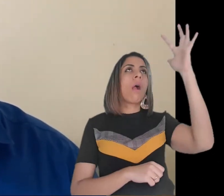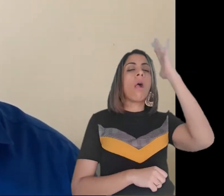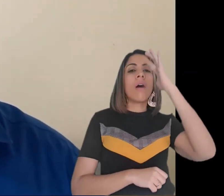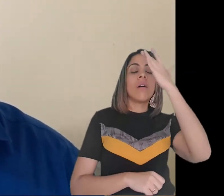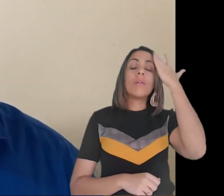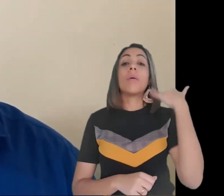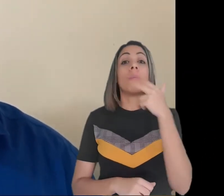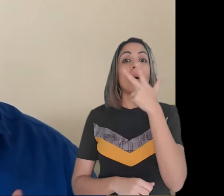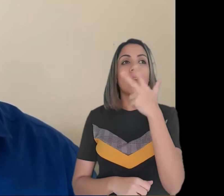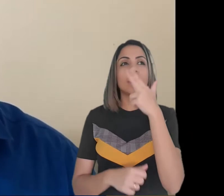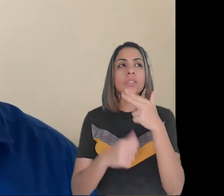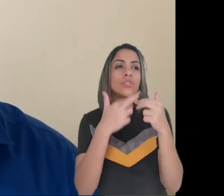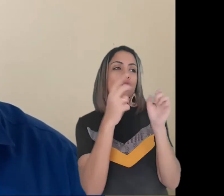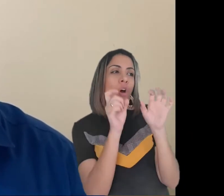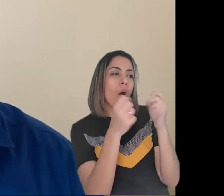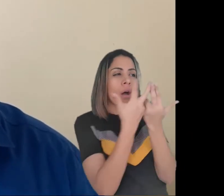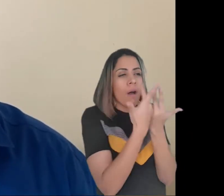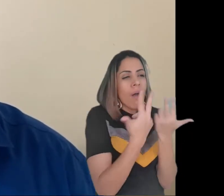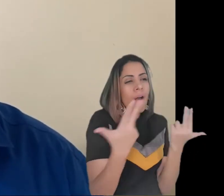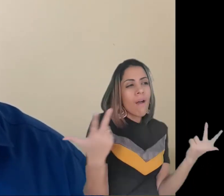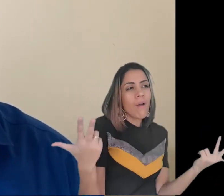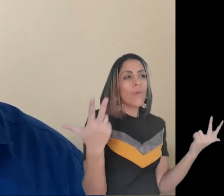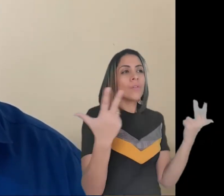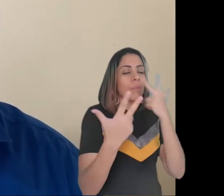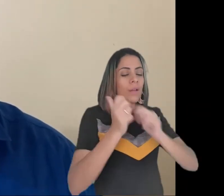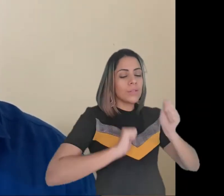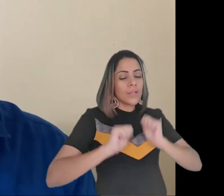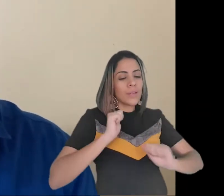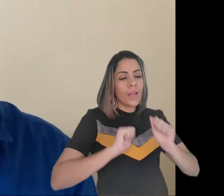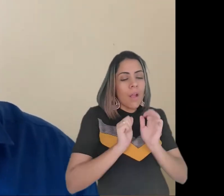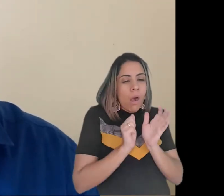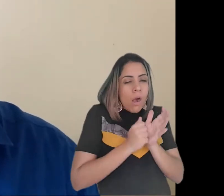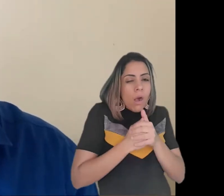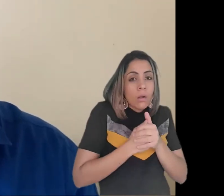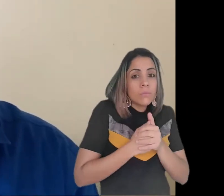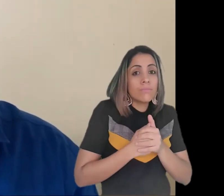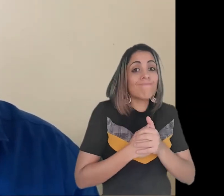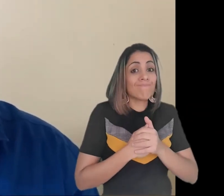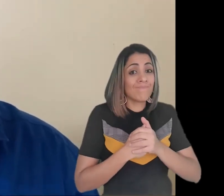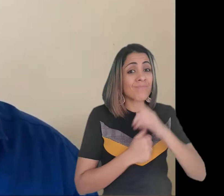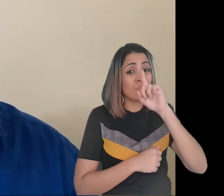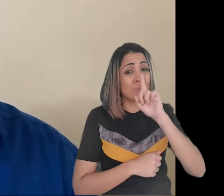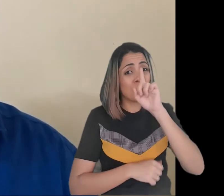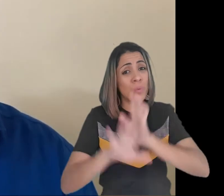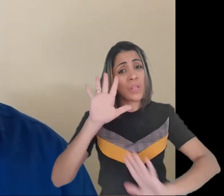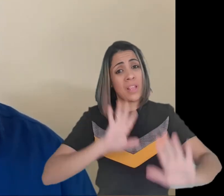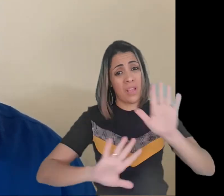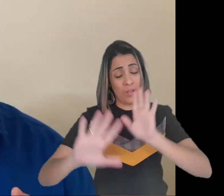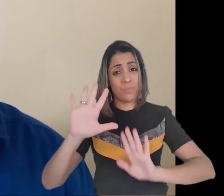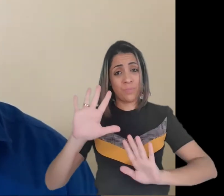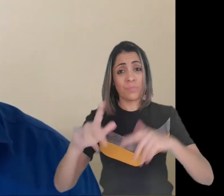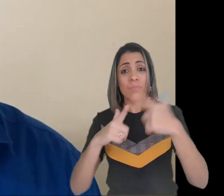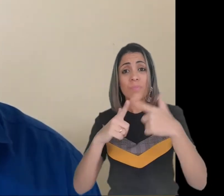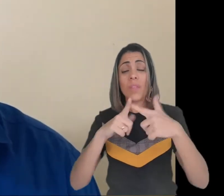buscando maneiras de amordaçar a ansiedade. E isso é uma grande armadilha, porque